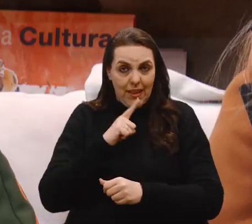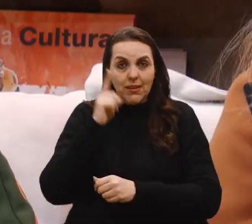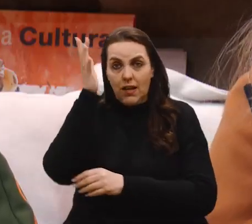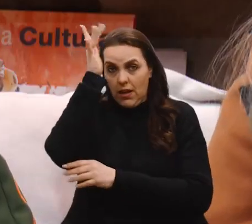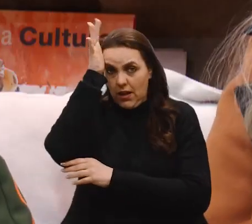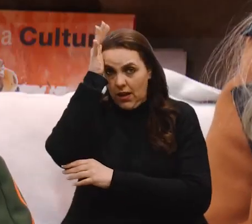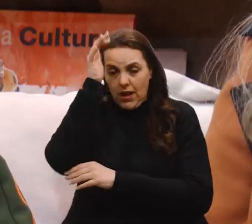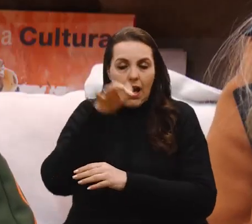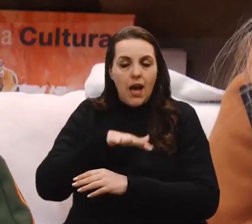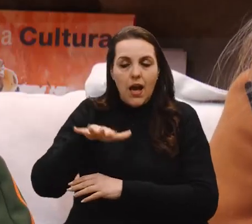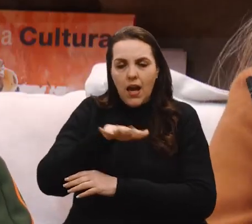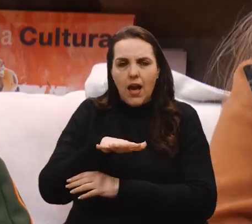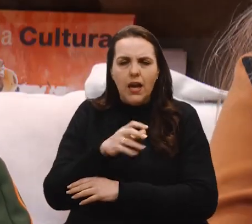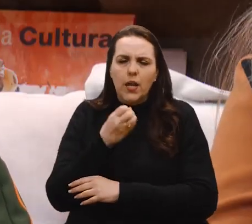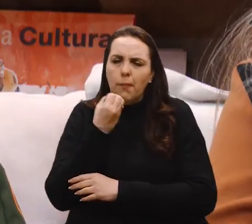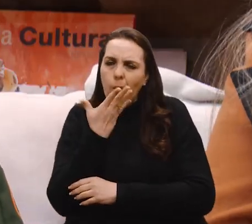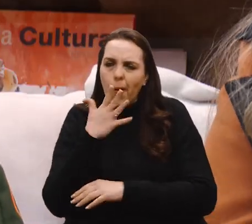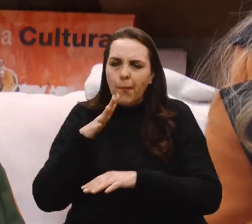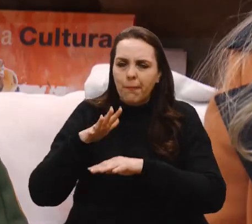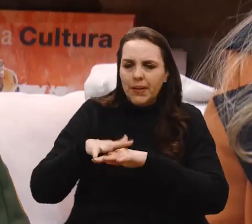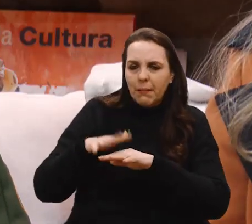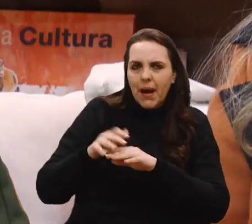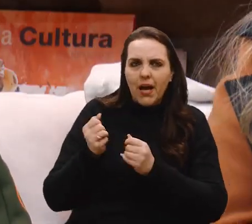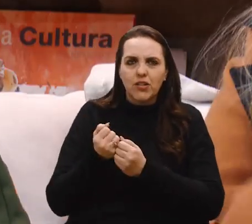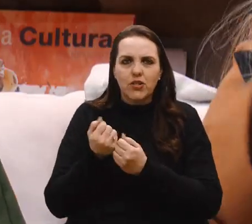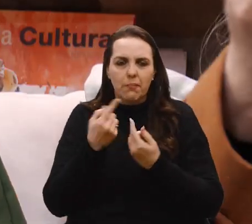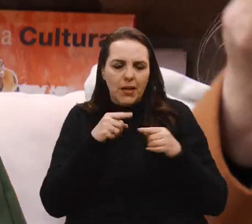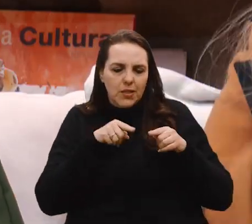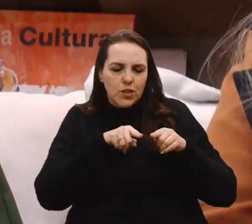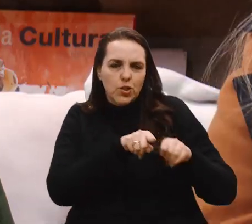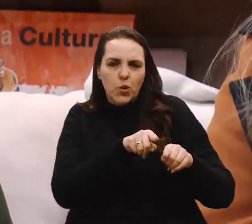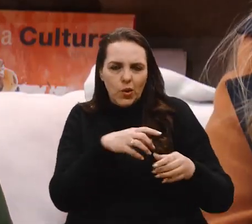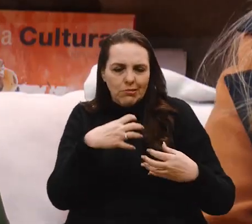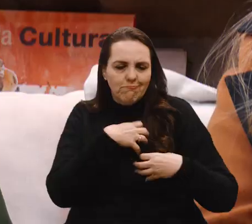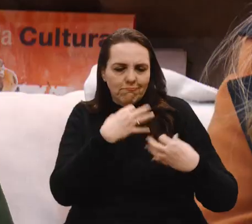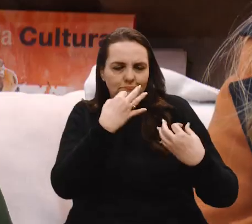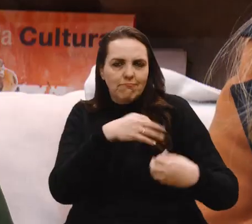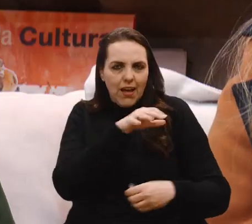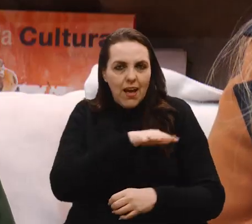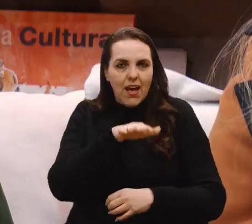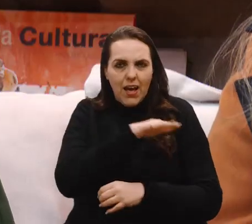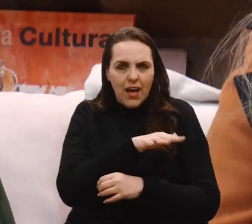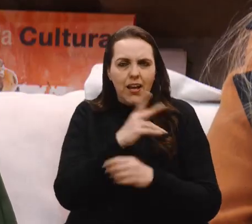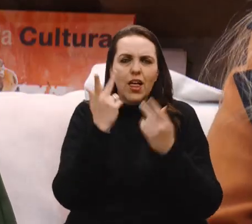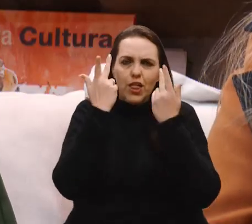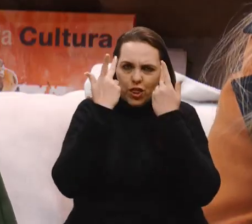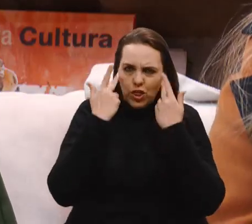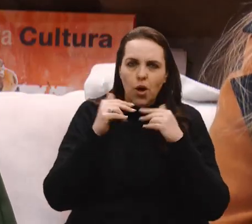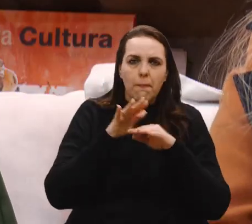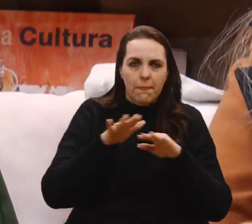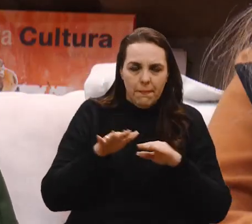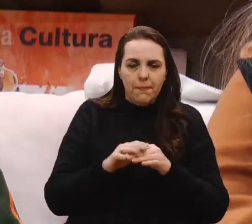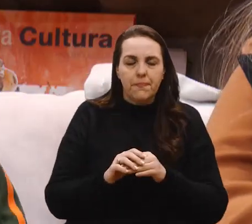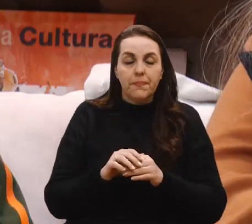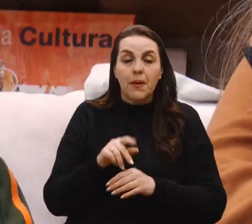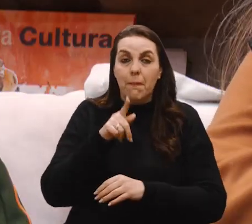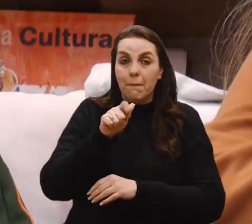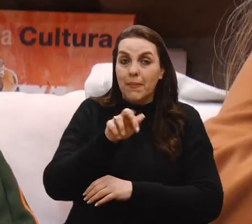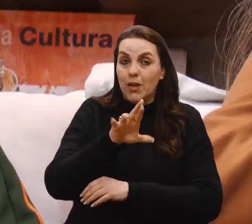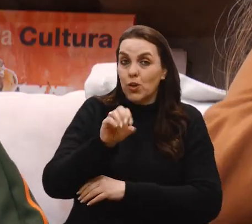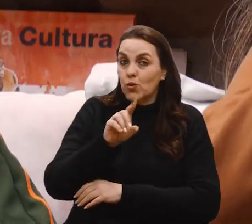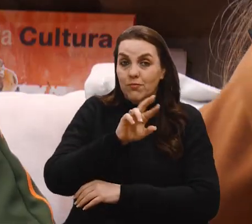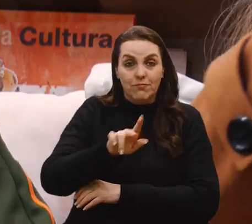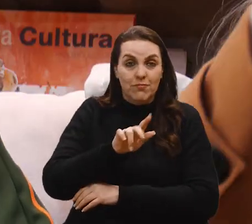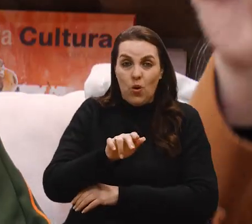determinada área. Ele é muito bom em matemática, uma sincronia em tal área, né? É comum ter essa assincronia. E o Pedro não. O Pedro ele